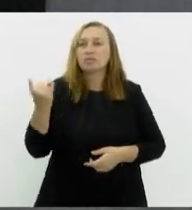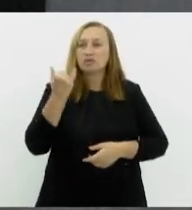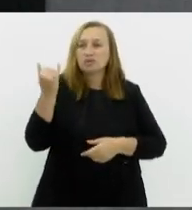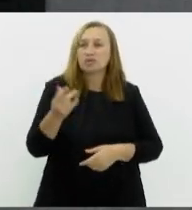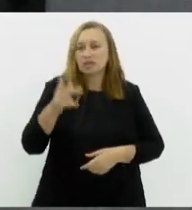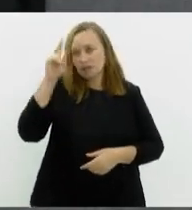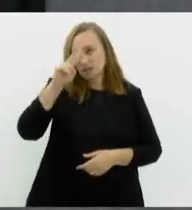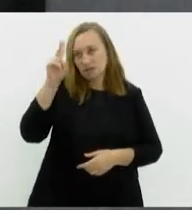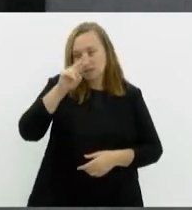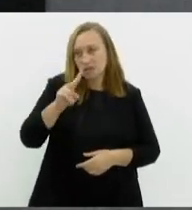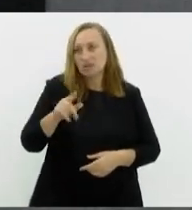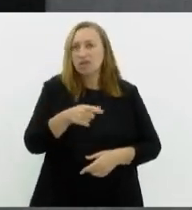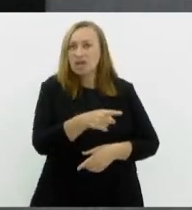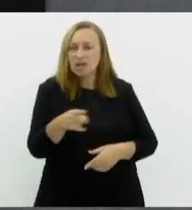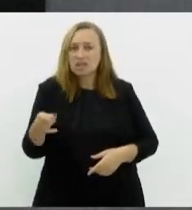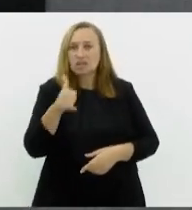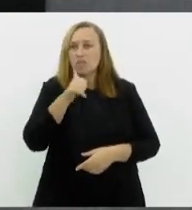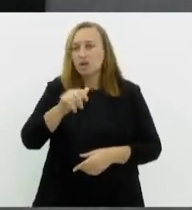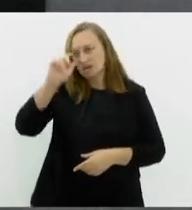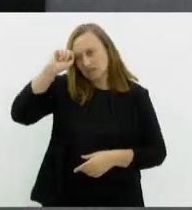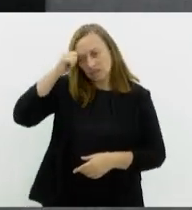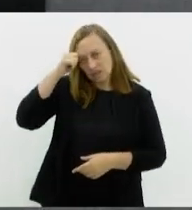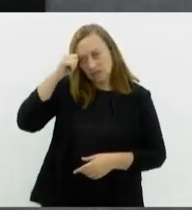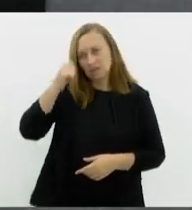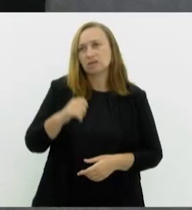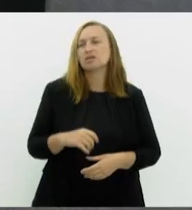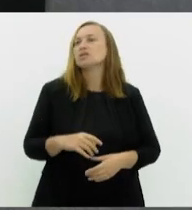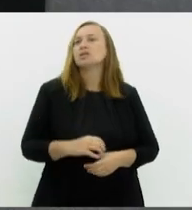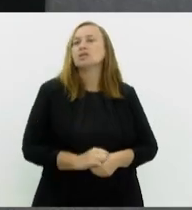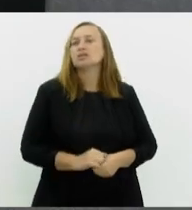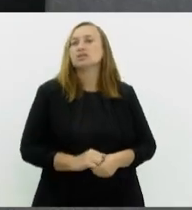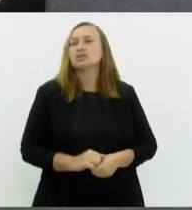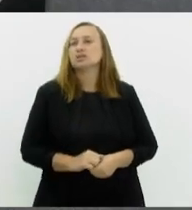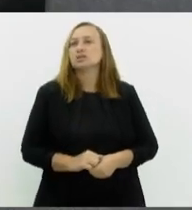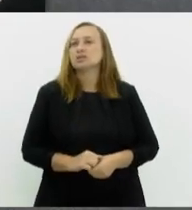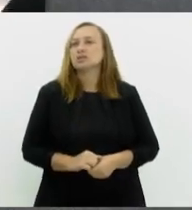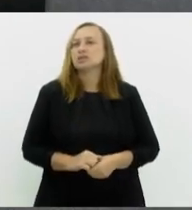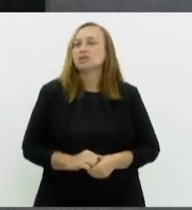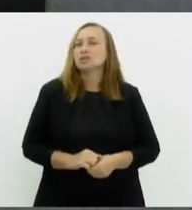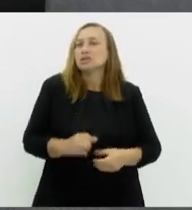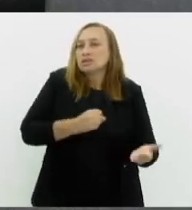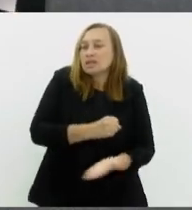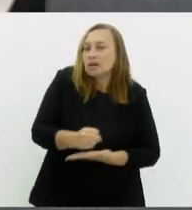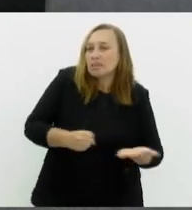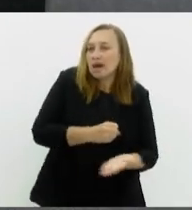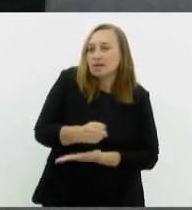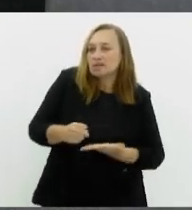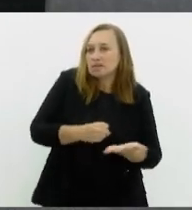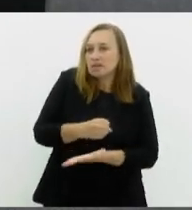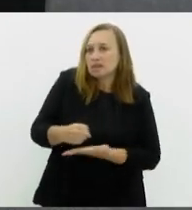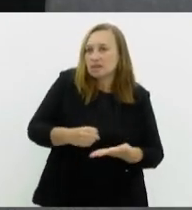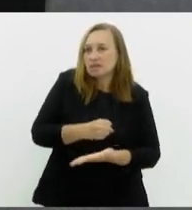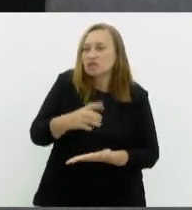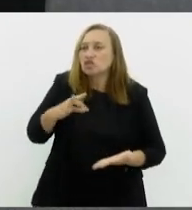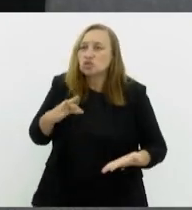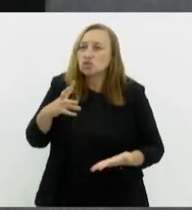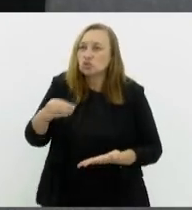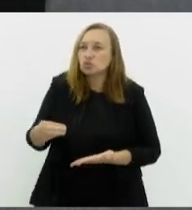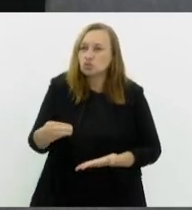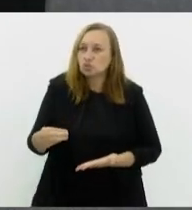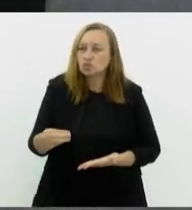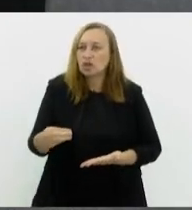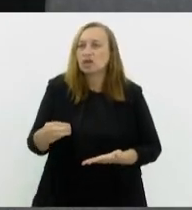lembrar que essas mulheres negras estão na pirâmide, né, na base da pirâmide